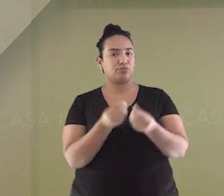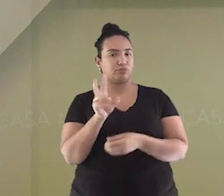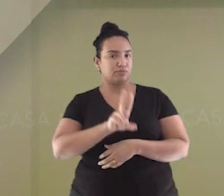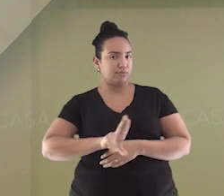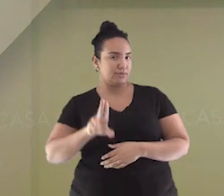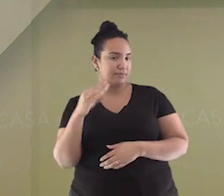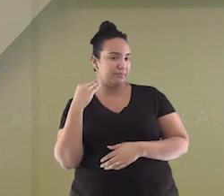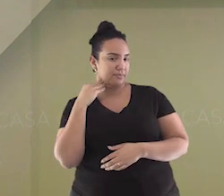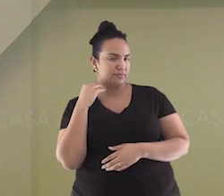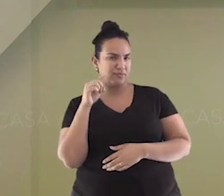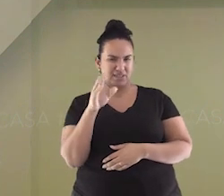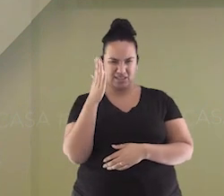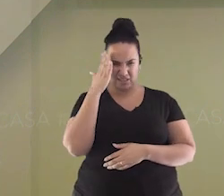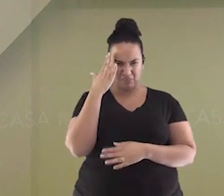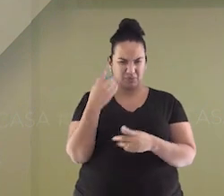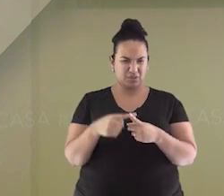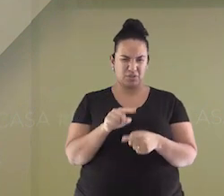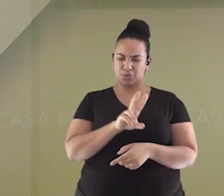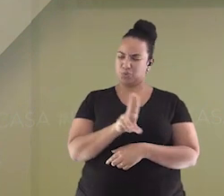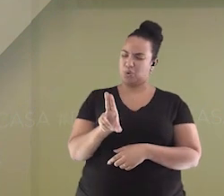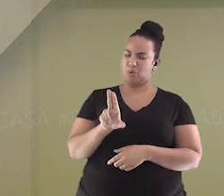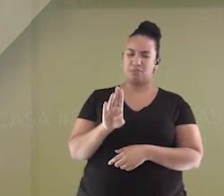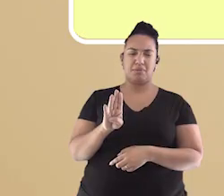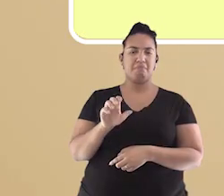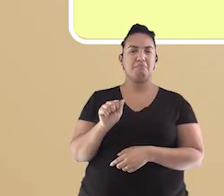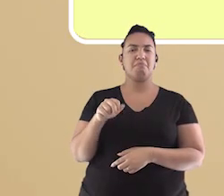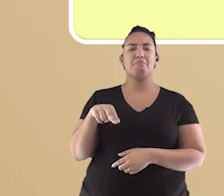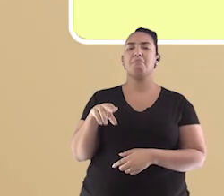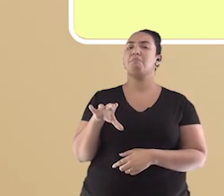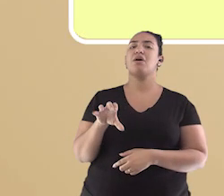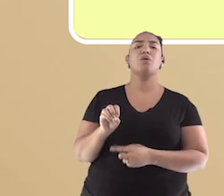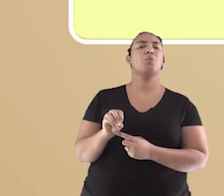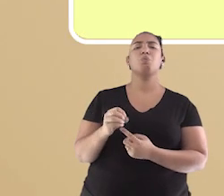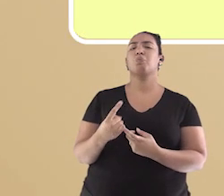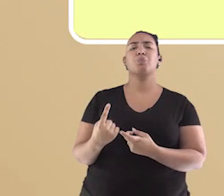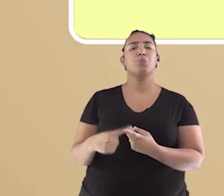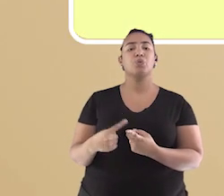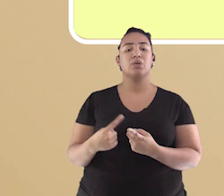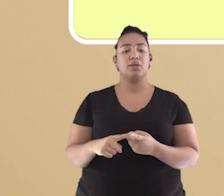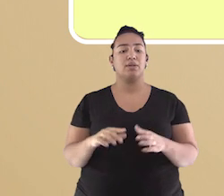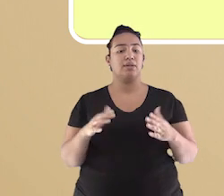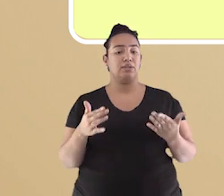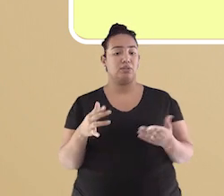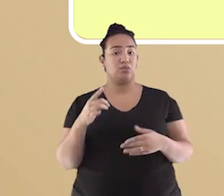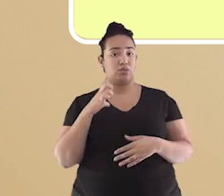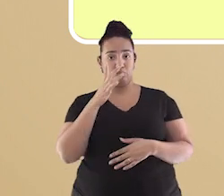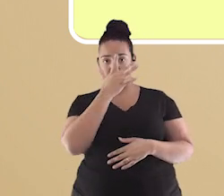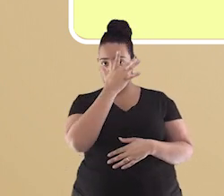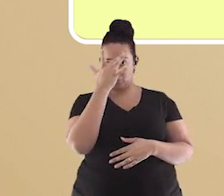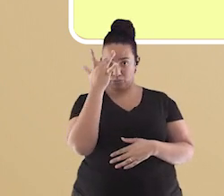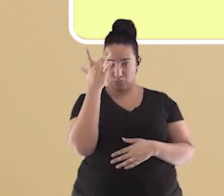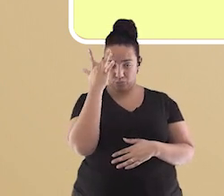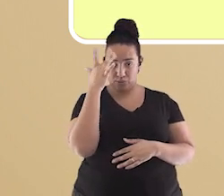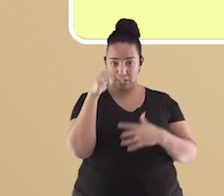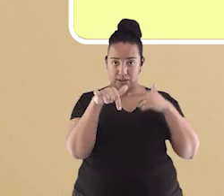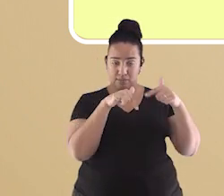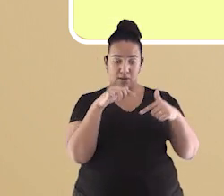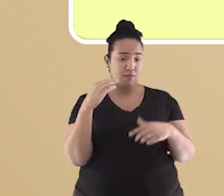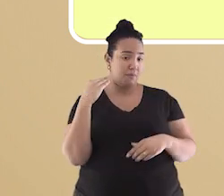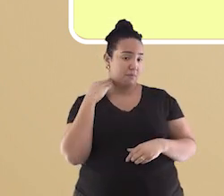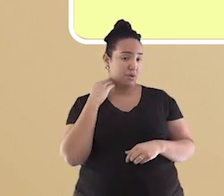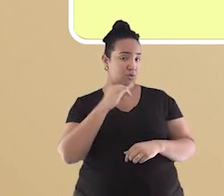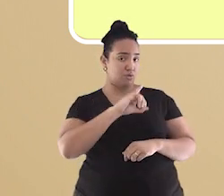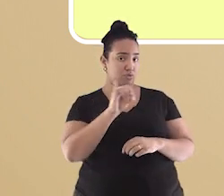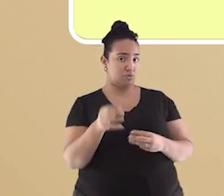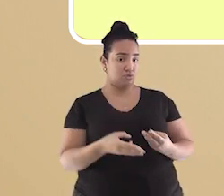Você sabe de onde vem esse nome, banco? Esse nome banco foi criado por banqueiros judeus de Florença, por causa